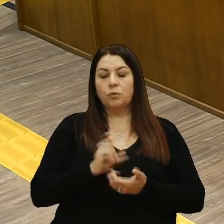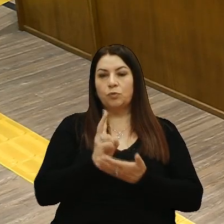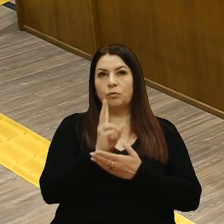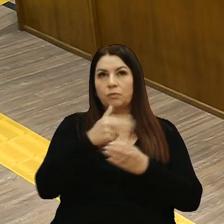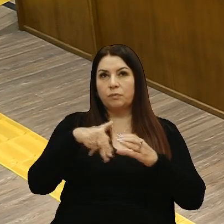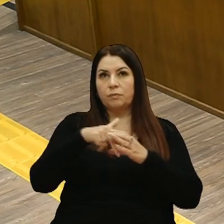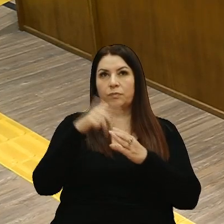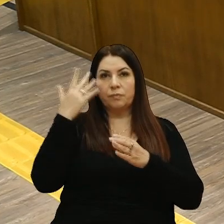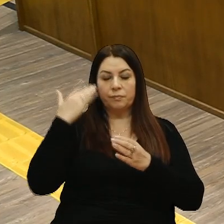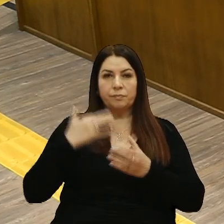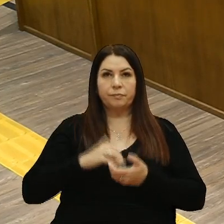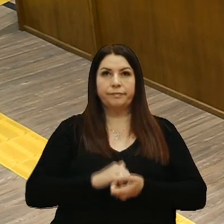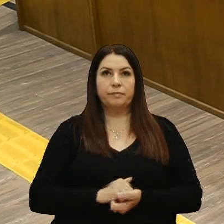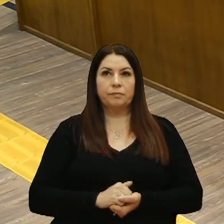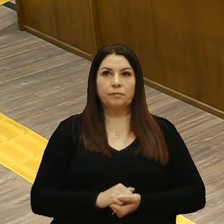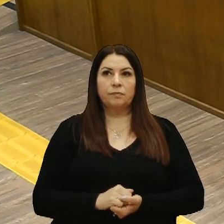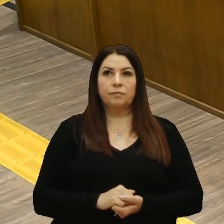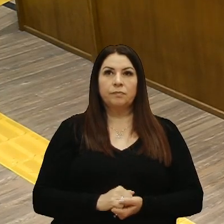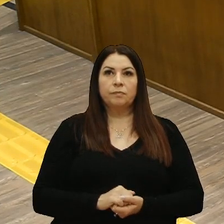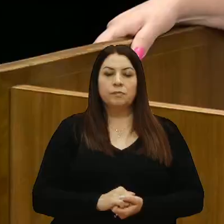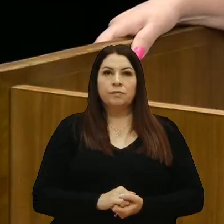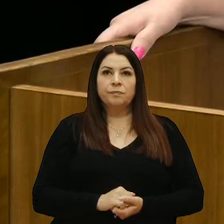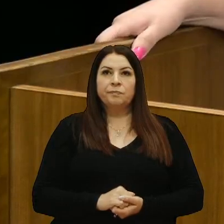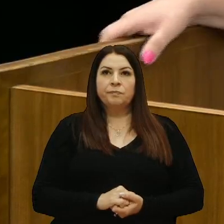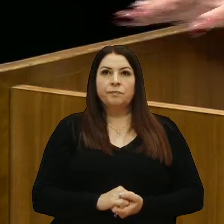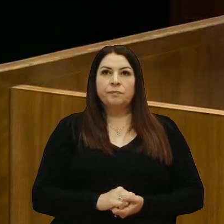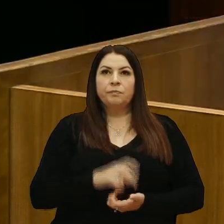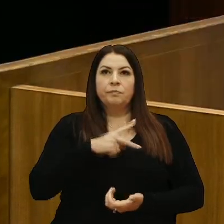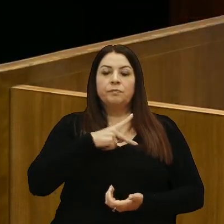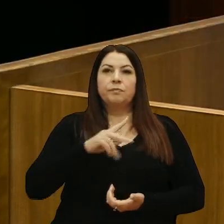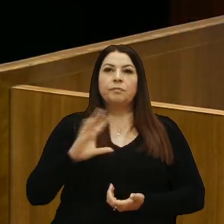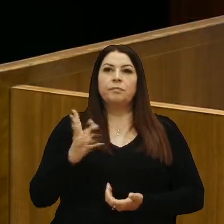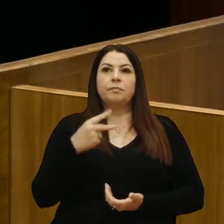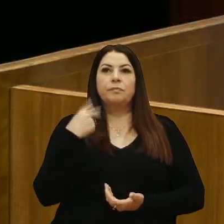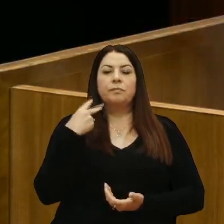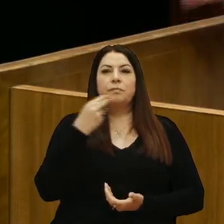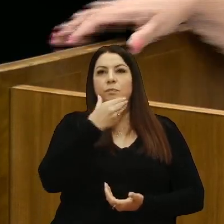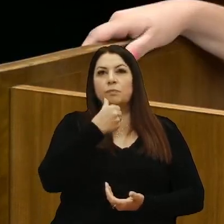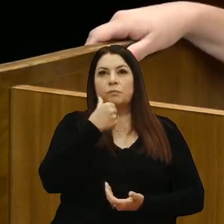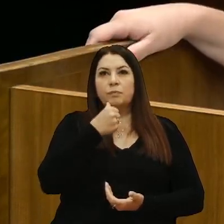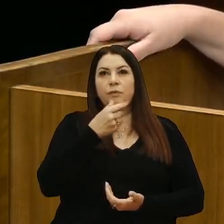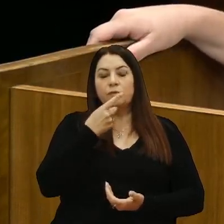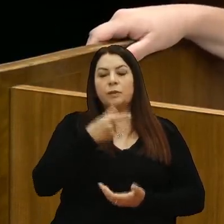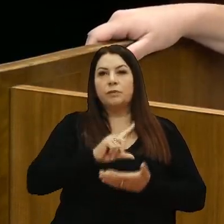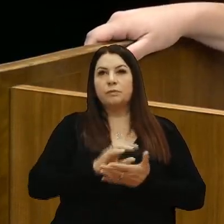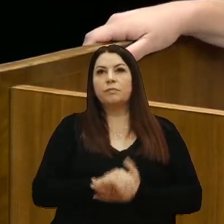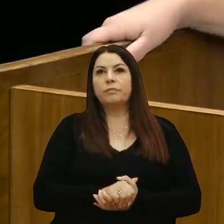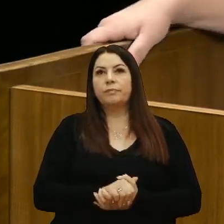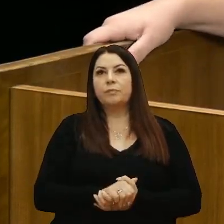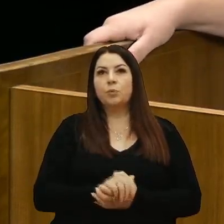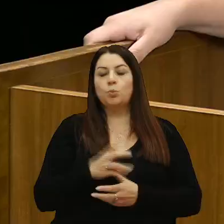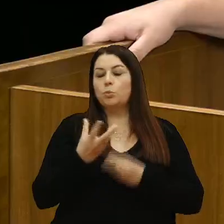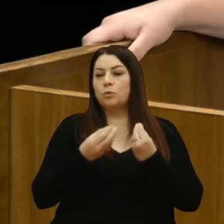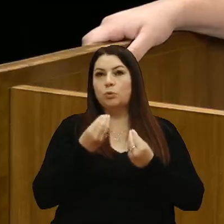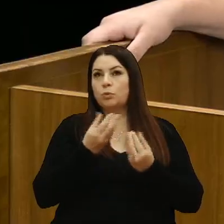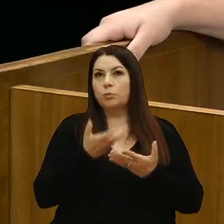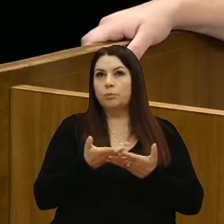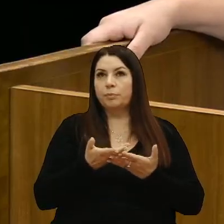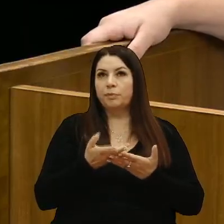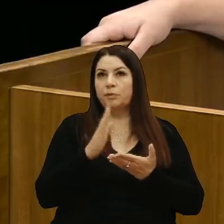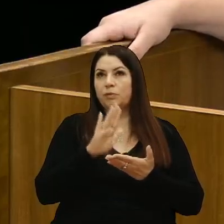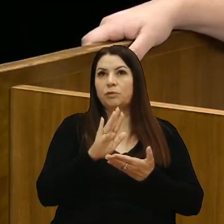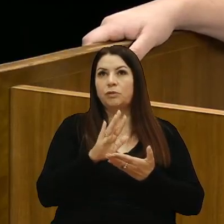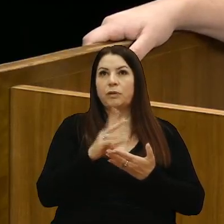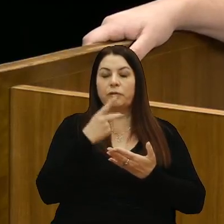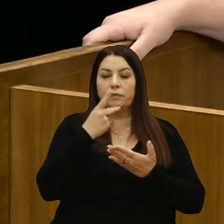tribuna a vereadora Daiane Mello. Senhor presidente, como eu dizia, então, não tem como não deixar